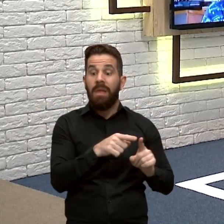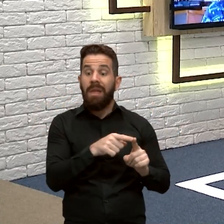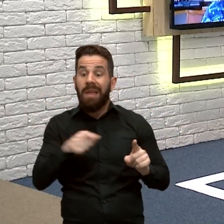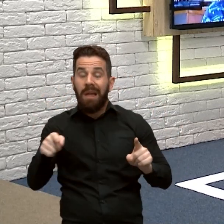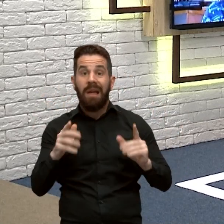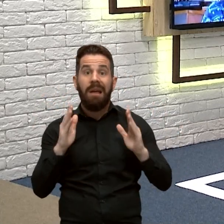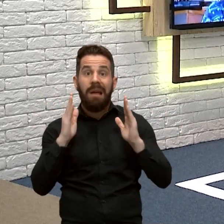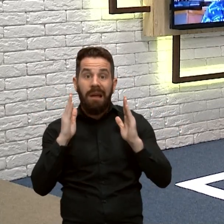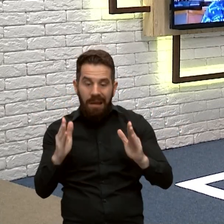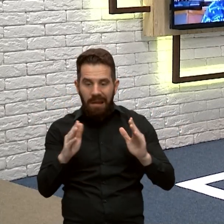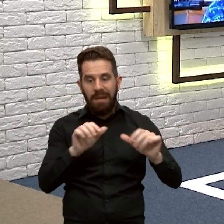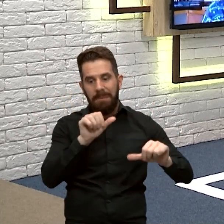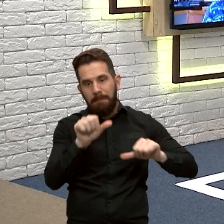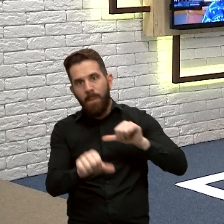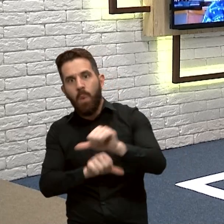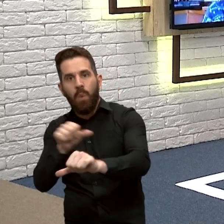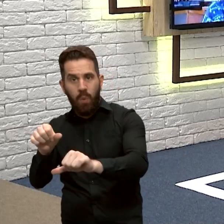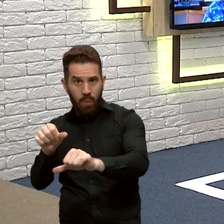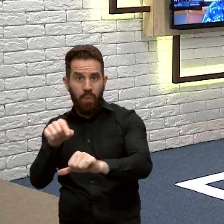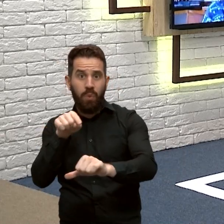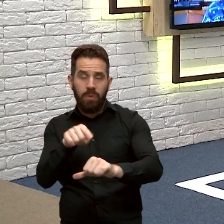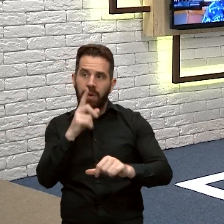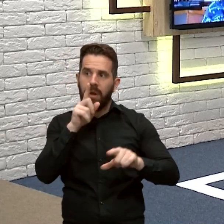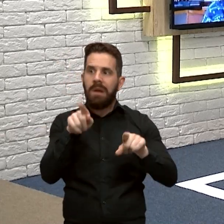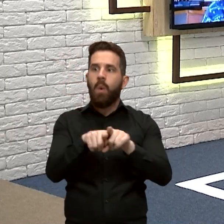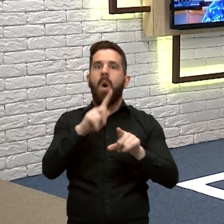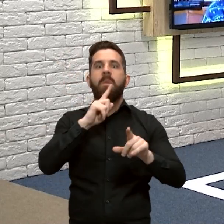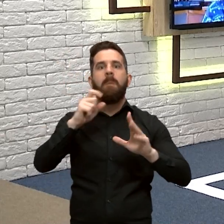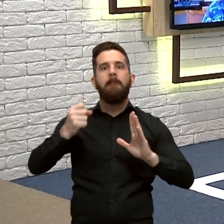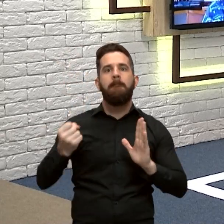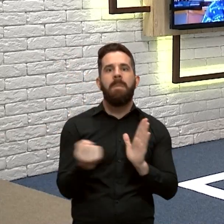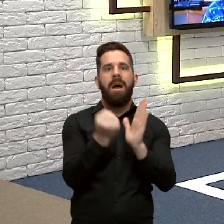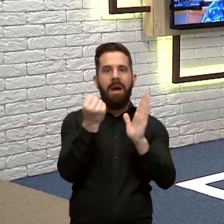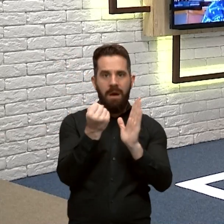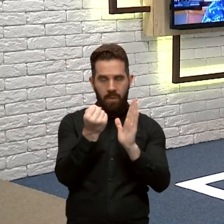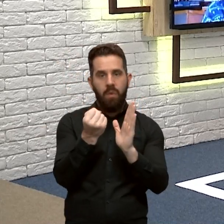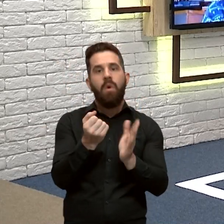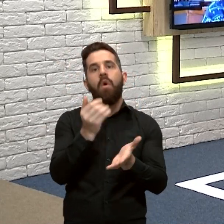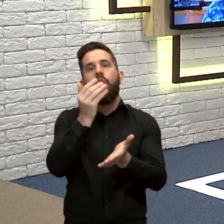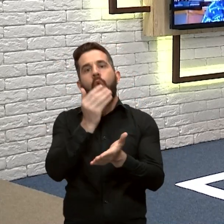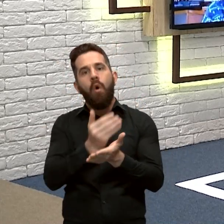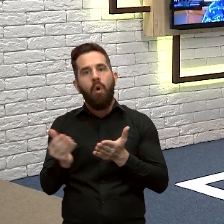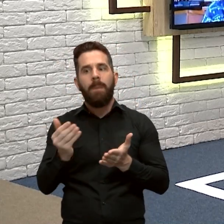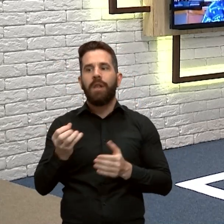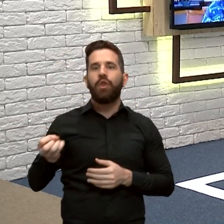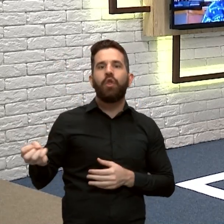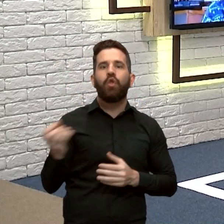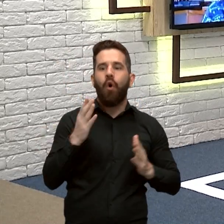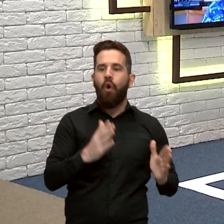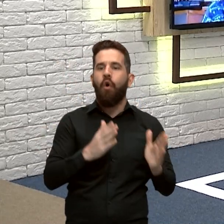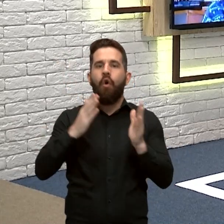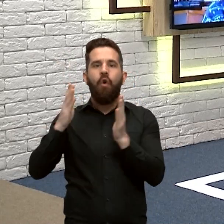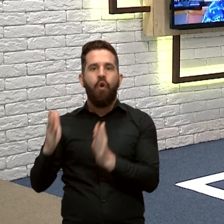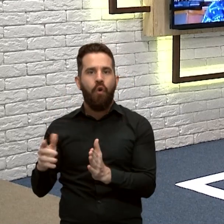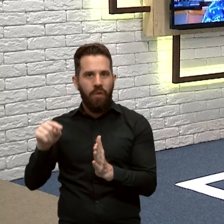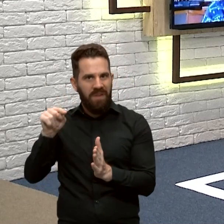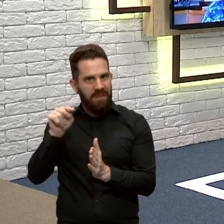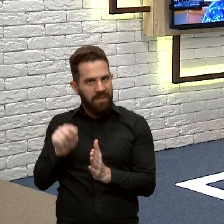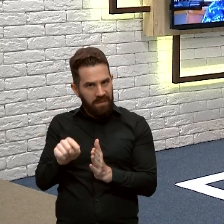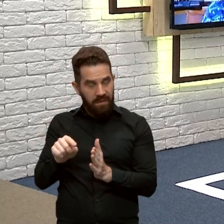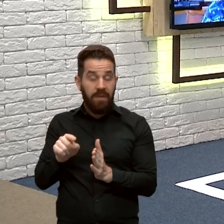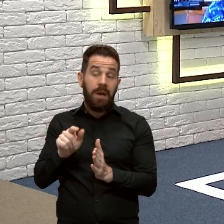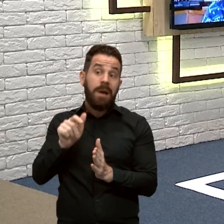verdade, a menopausa, ela é um marco, né? Do início de uma nova fase da vida da mulher, que é uma fase em que